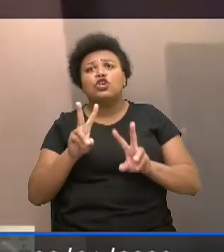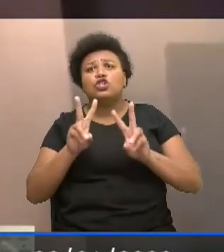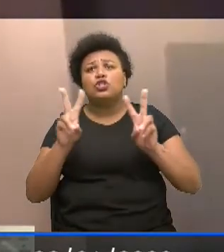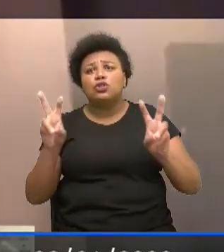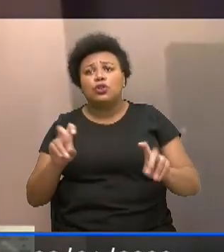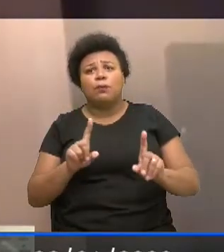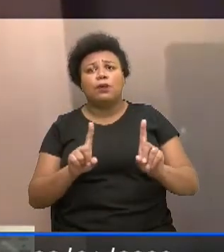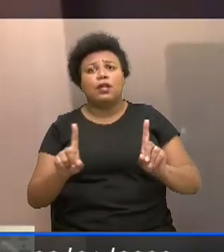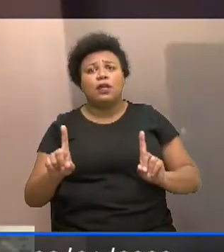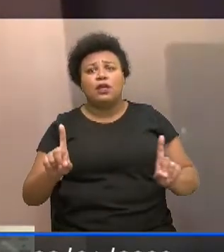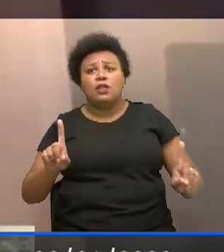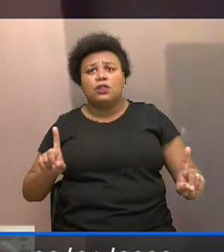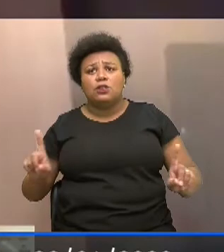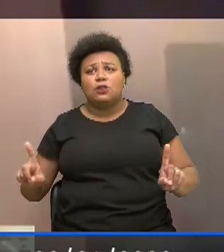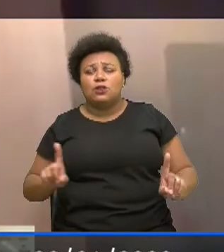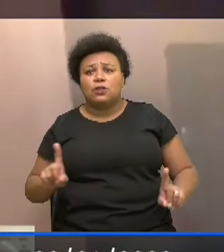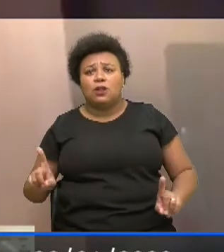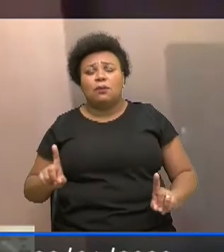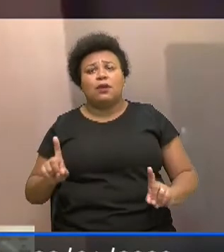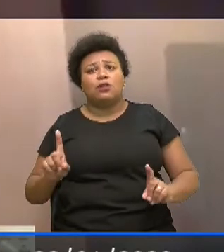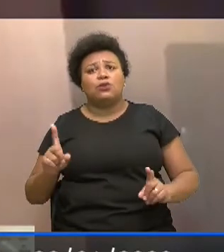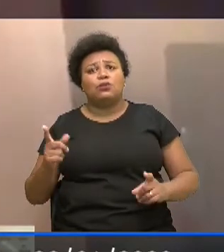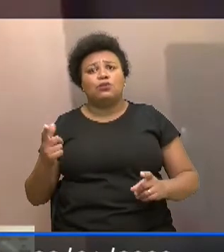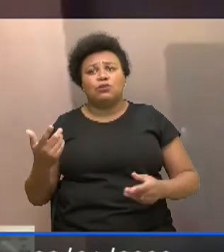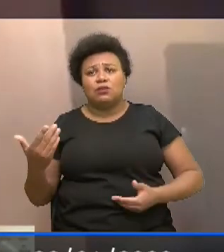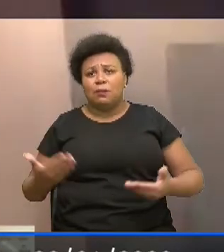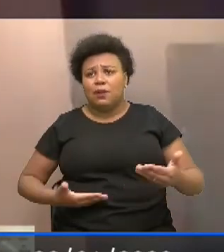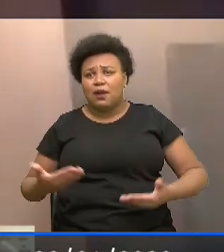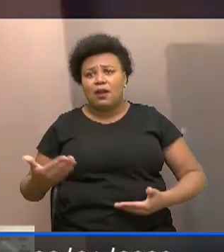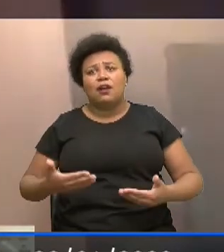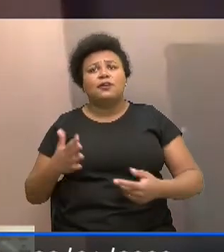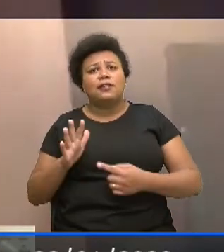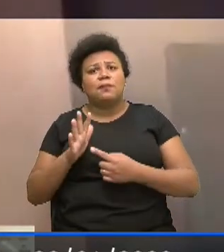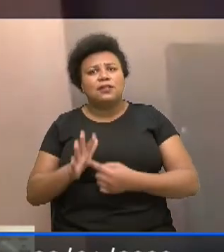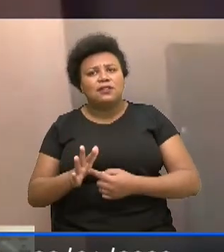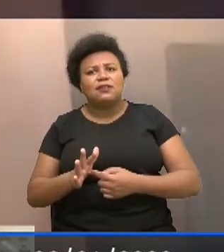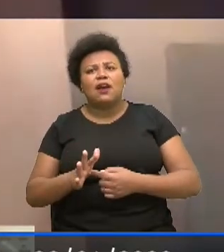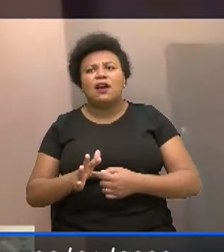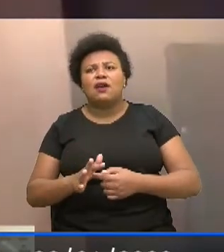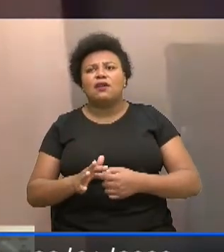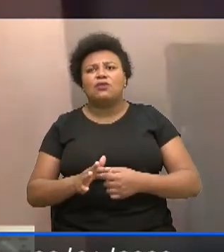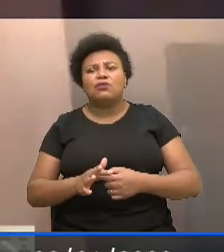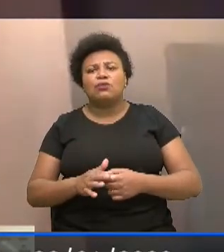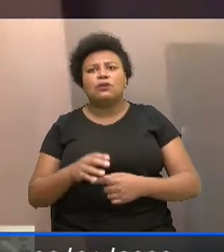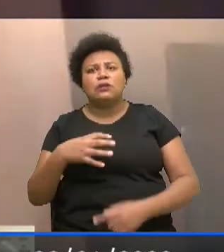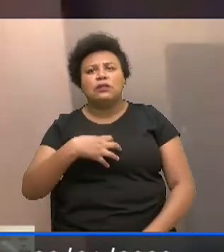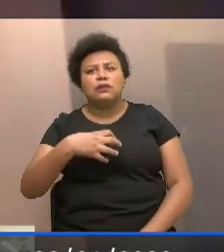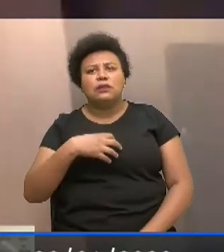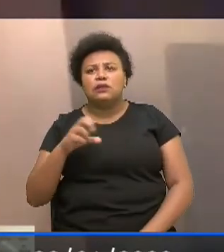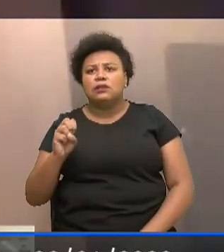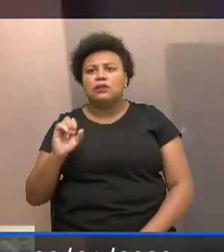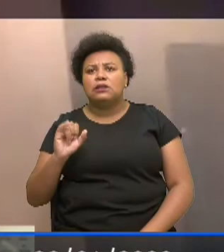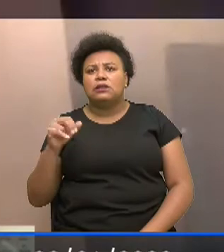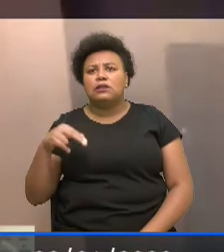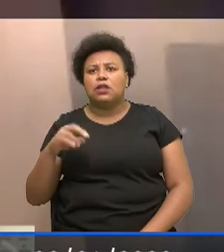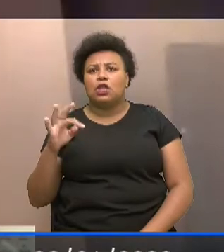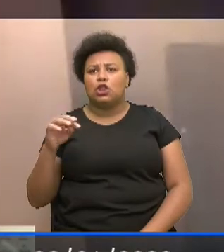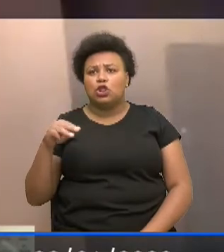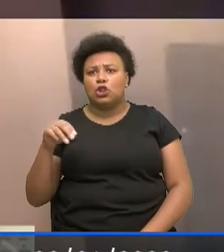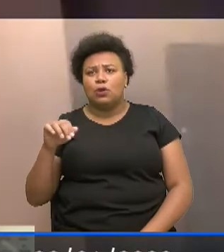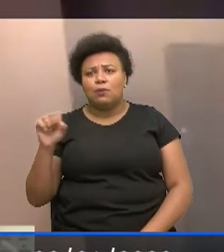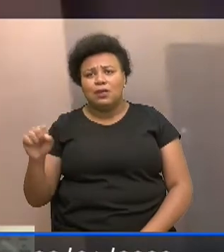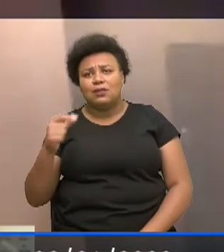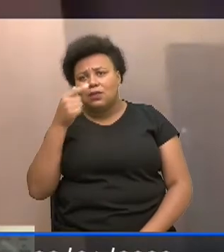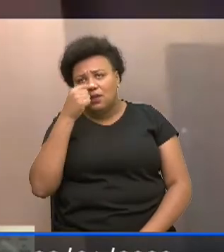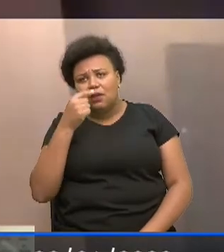isolamento dos empregados que apresentarem sintomas gripais, de nada adiantará levar ele